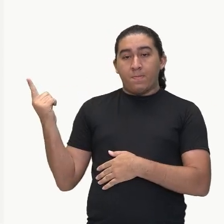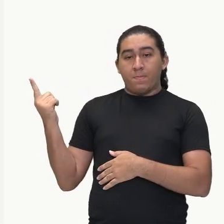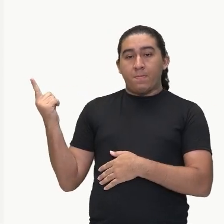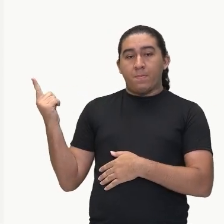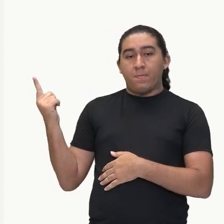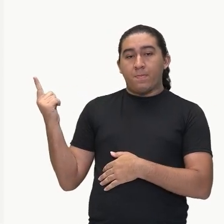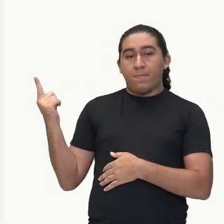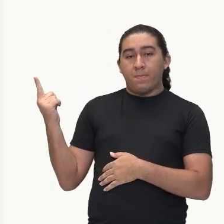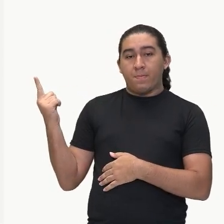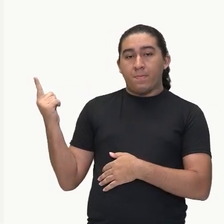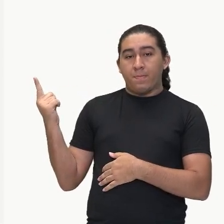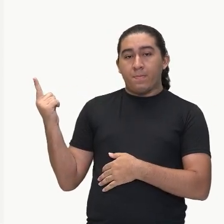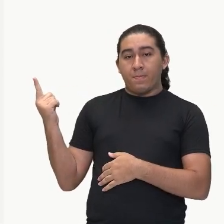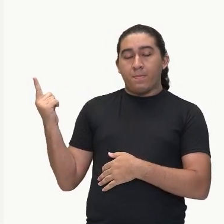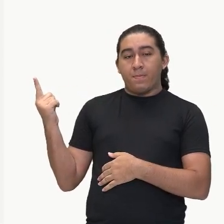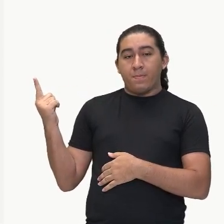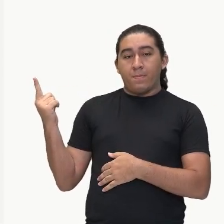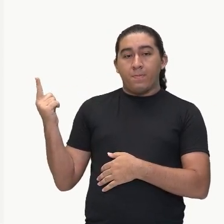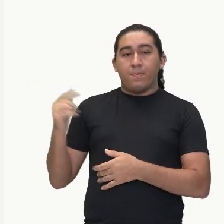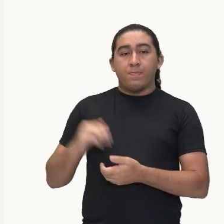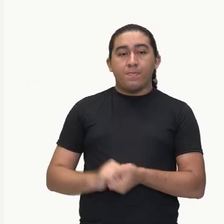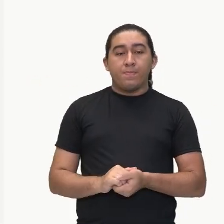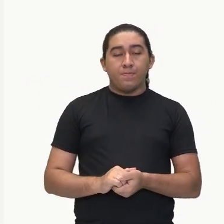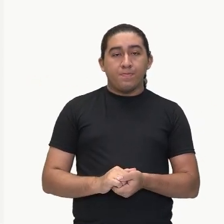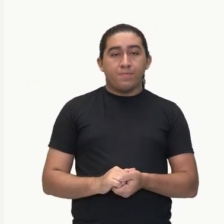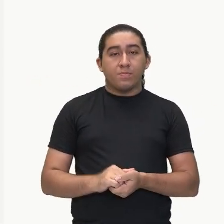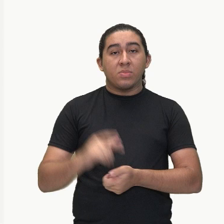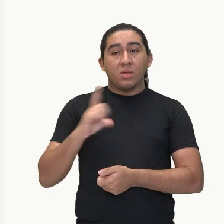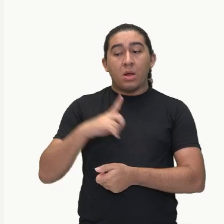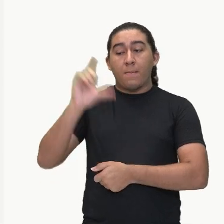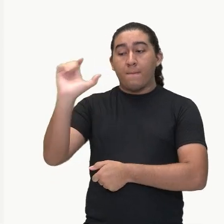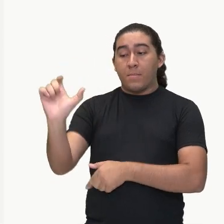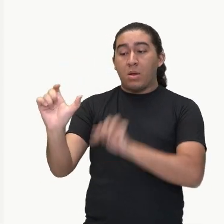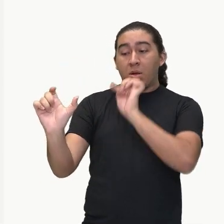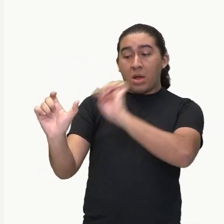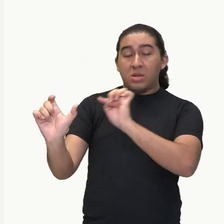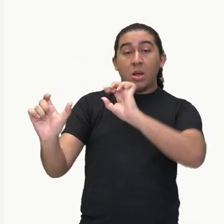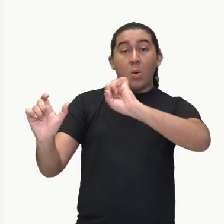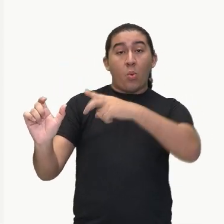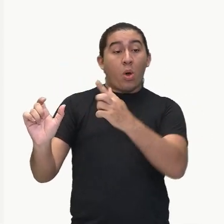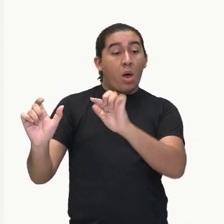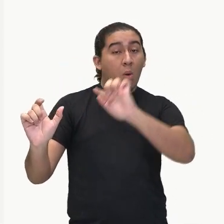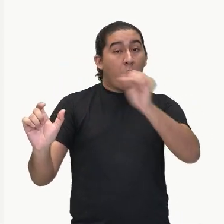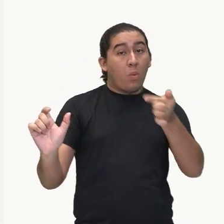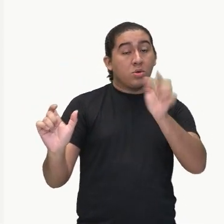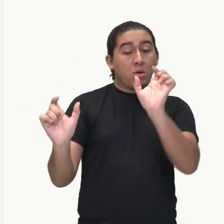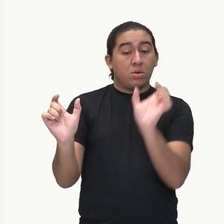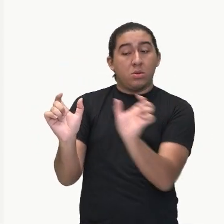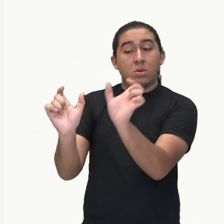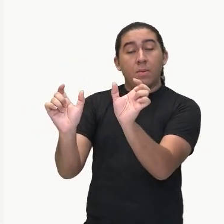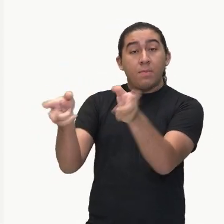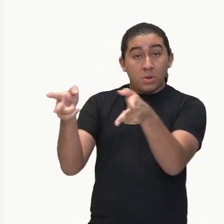ganhará mais tempo. Então, uma ou outra. Percebe? A ação ela vai ser aplicada apenas a um